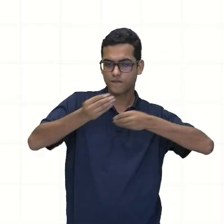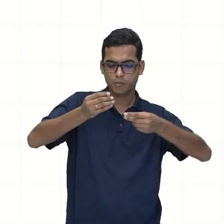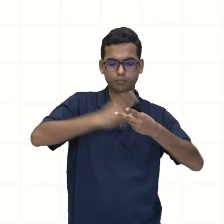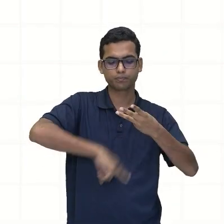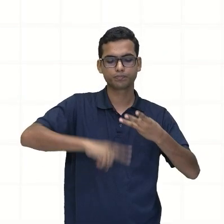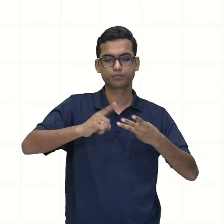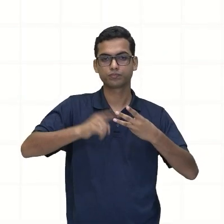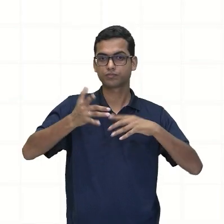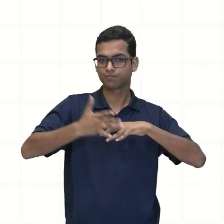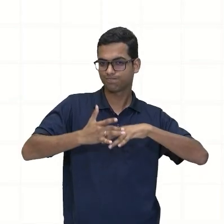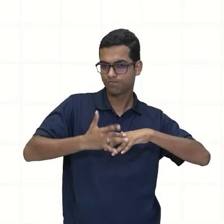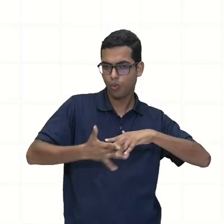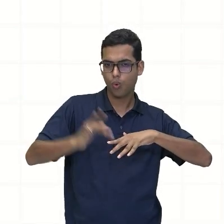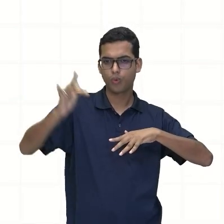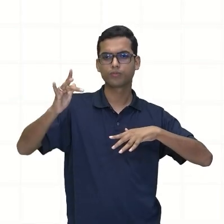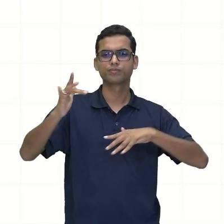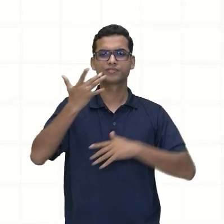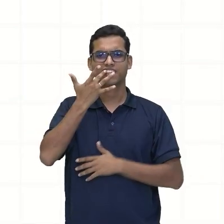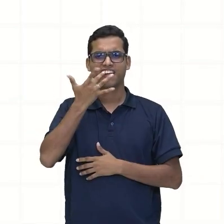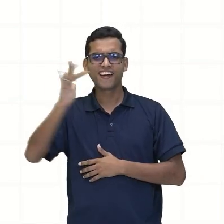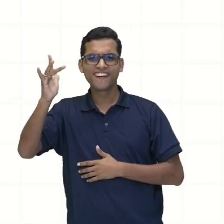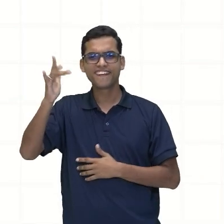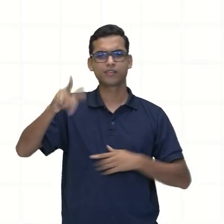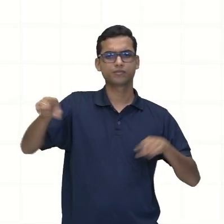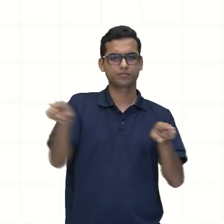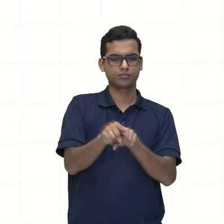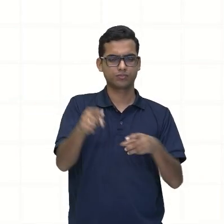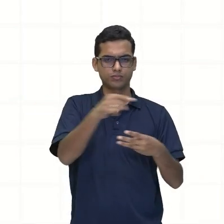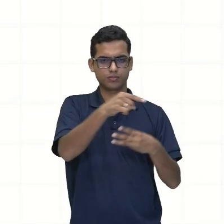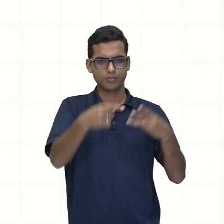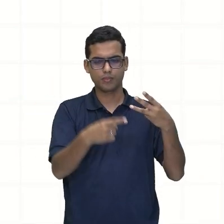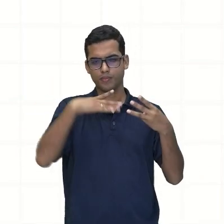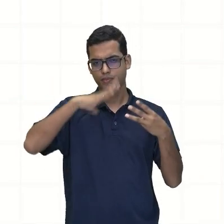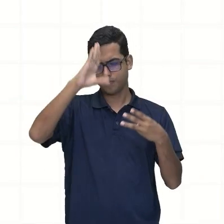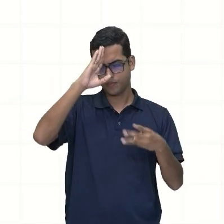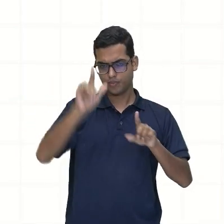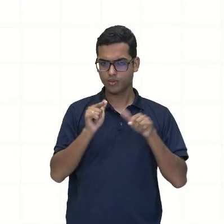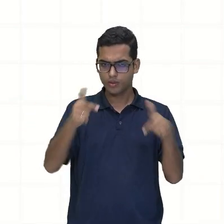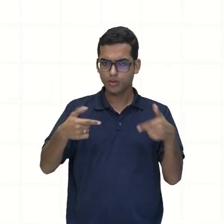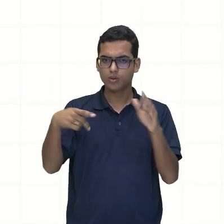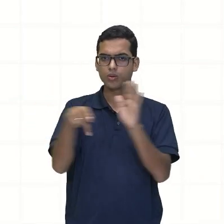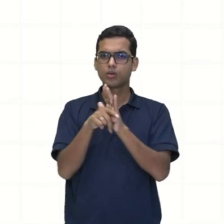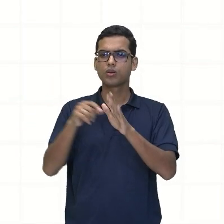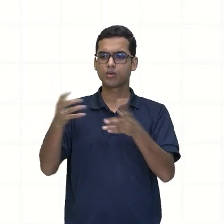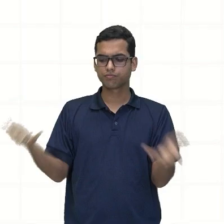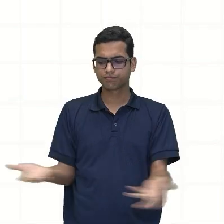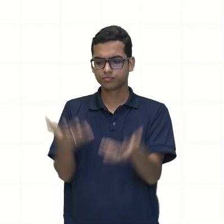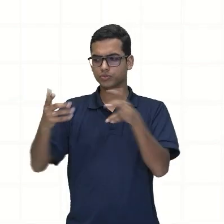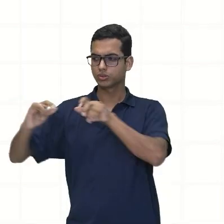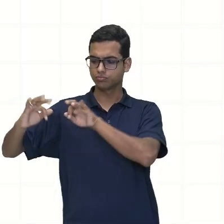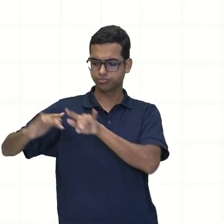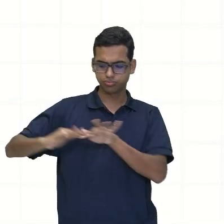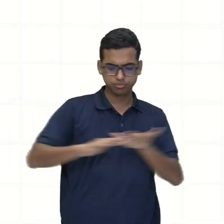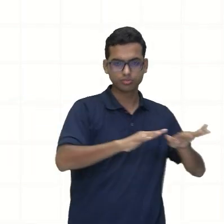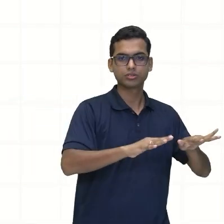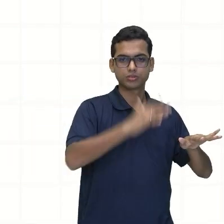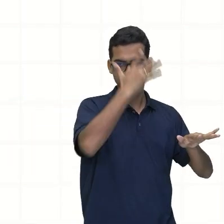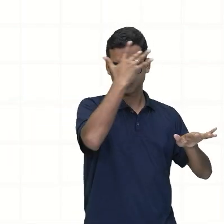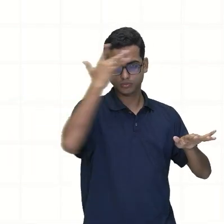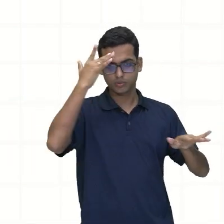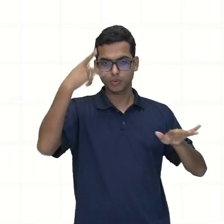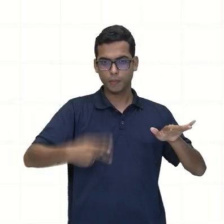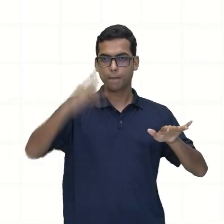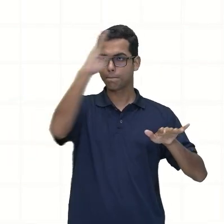e do ouro, tá bom? Então, essas são as três principais atividades que a gente vai observar esses fluxos migratórios, certo? E nós vimos os